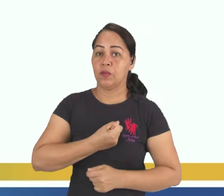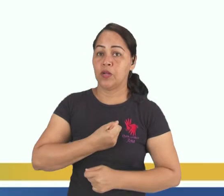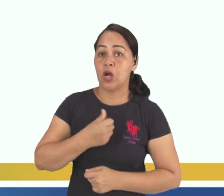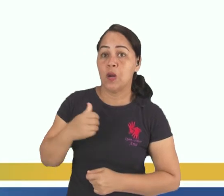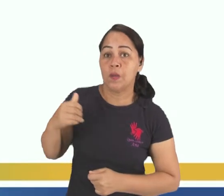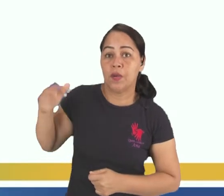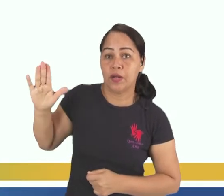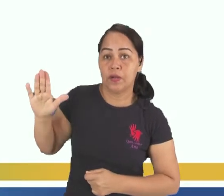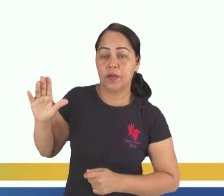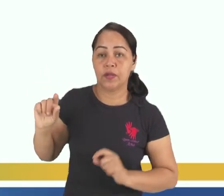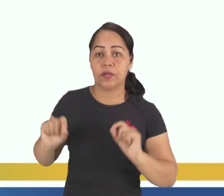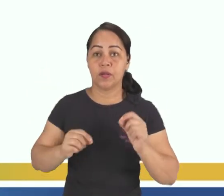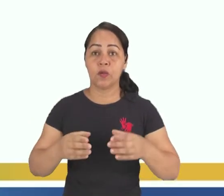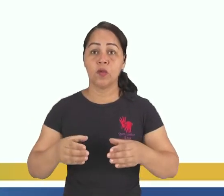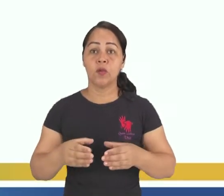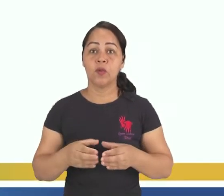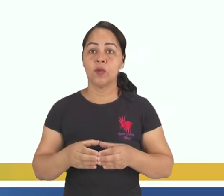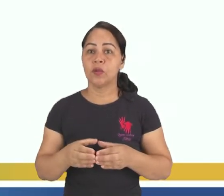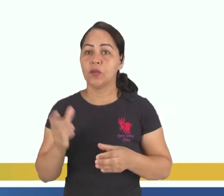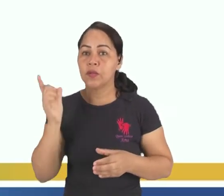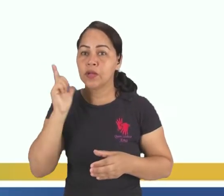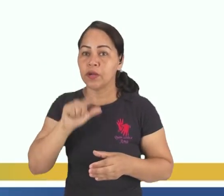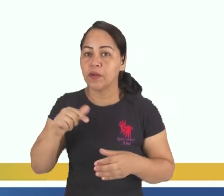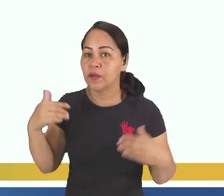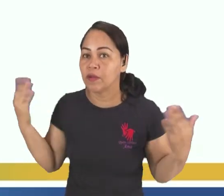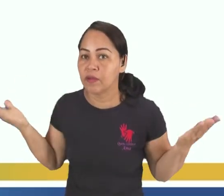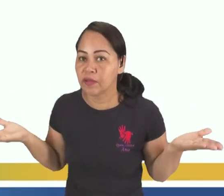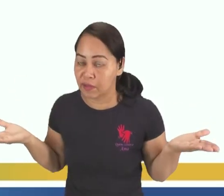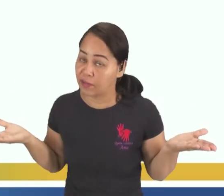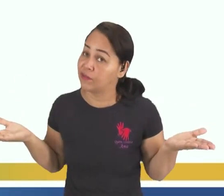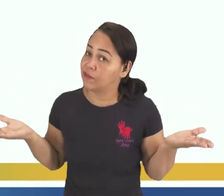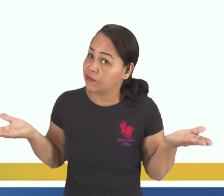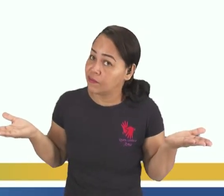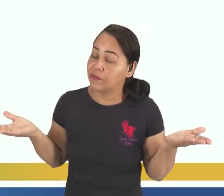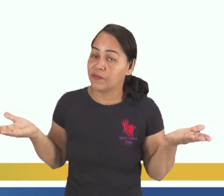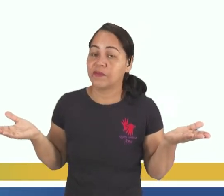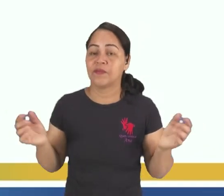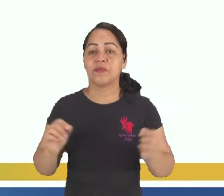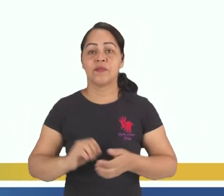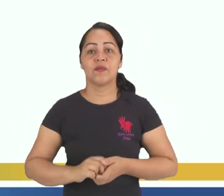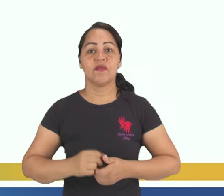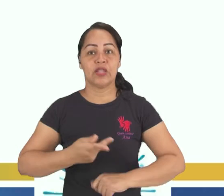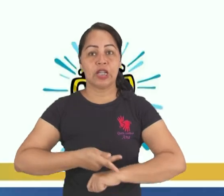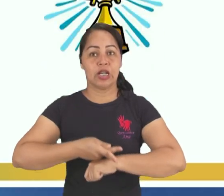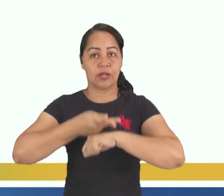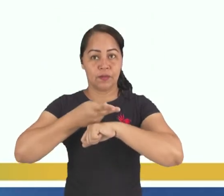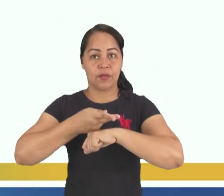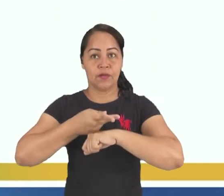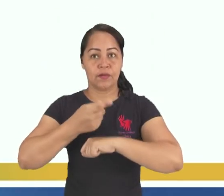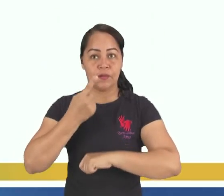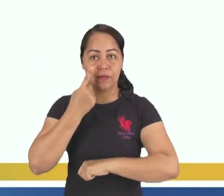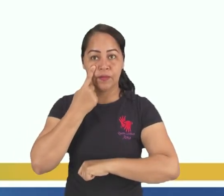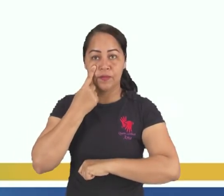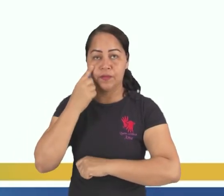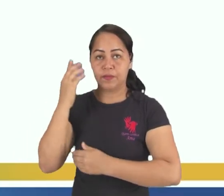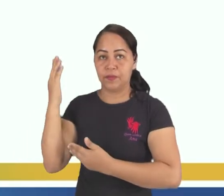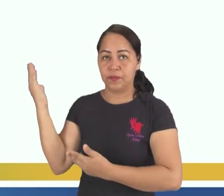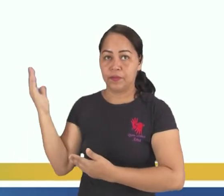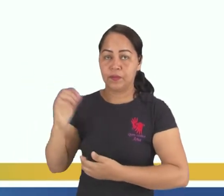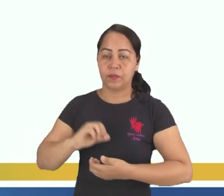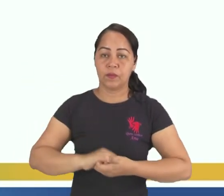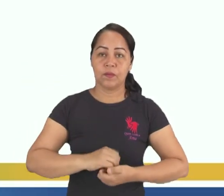E a equipe que está associada a essa fração, né, ela vai ser considerada campeã. Então,